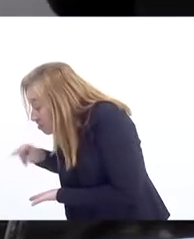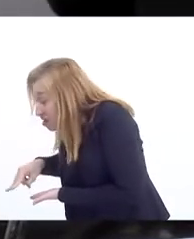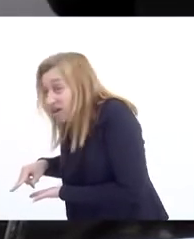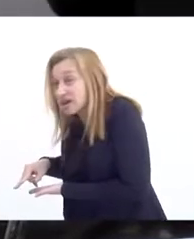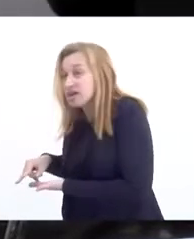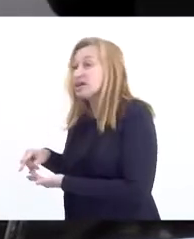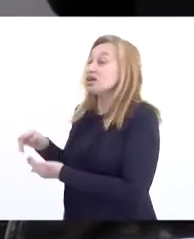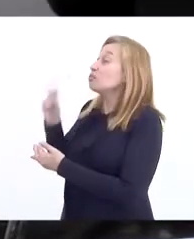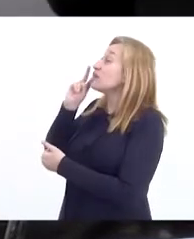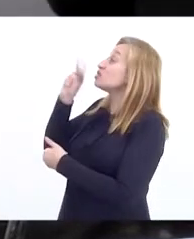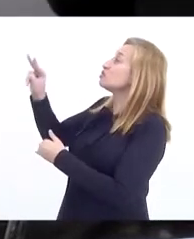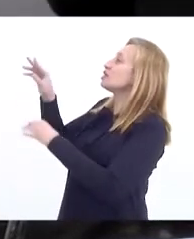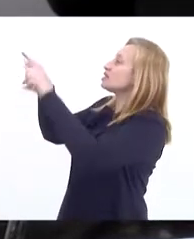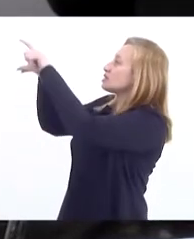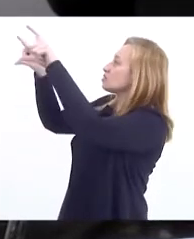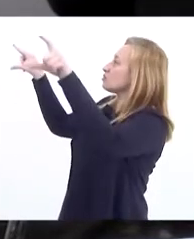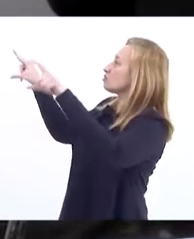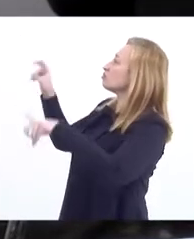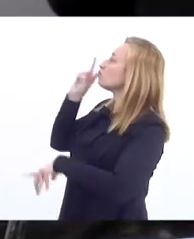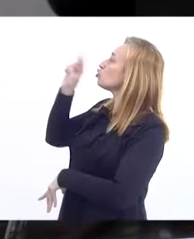supermercado para examinar produto nenhum.